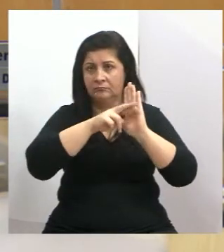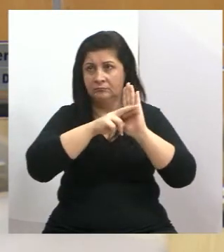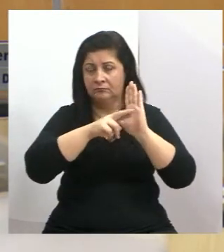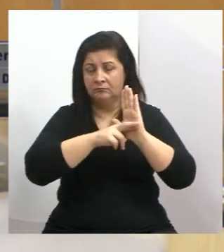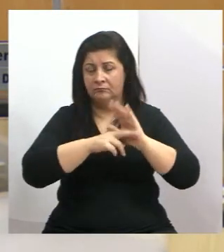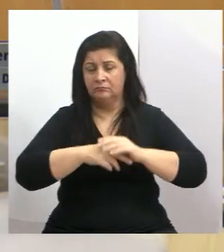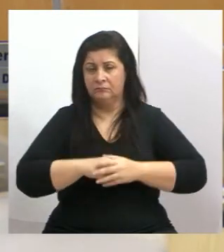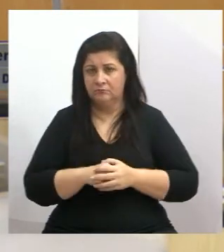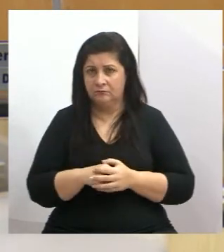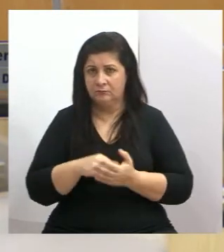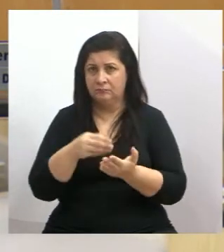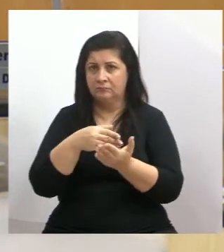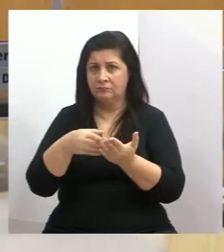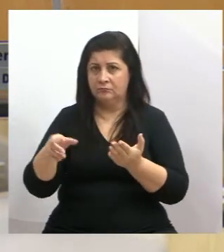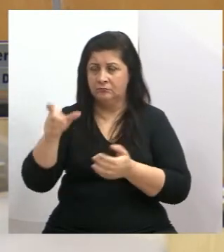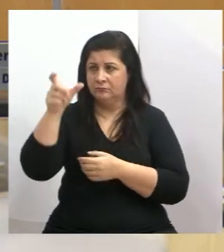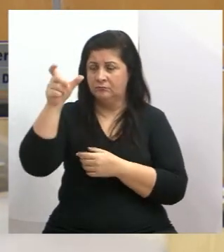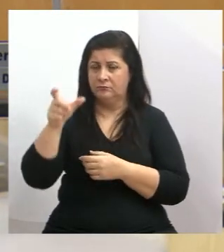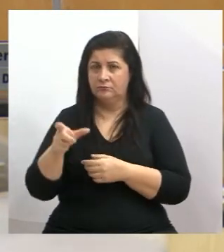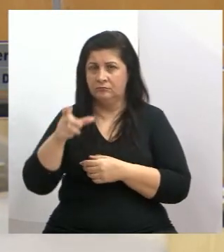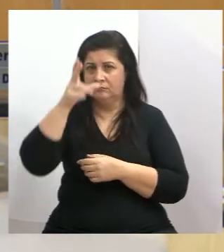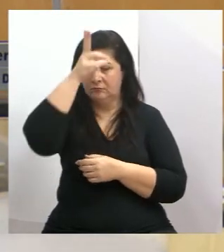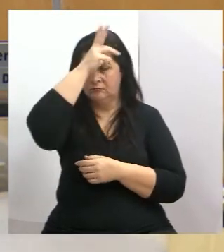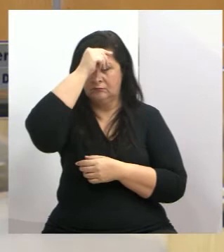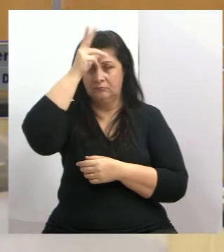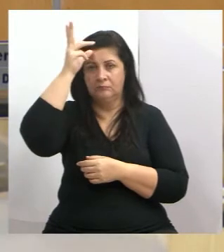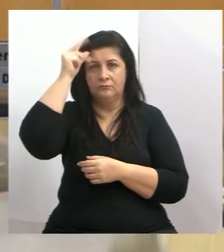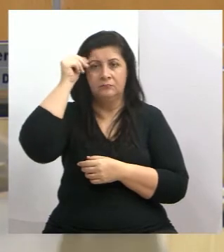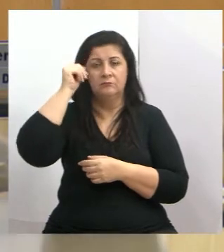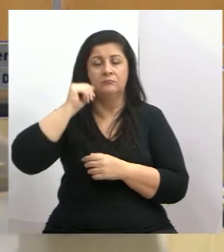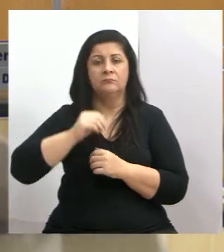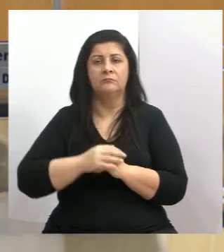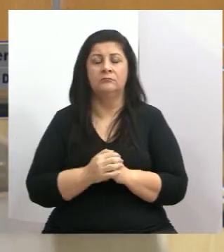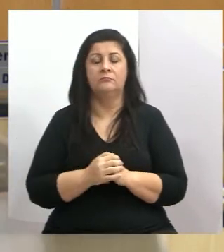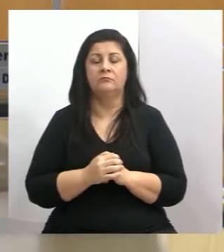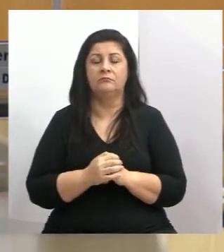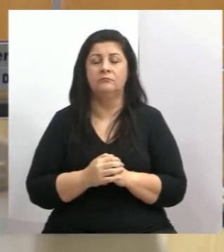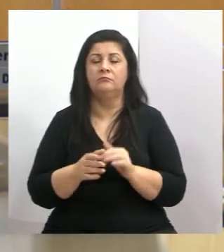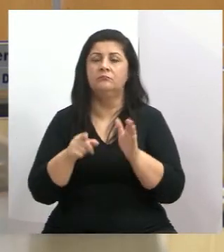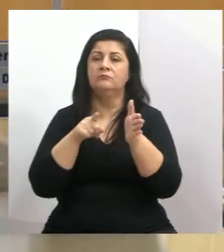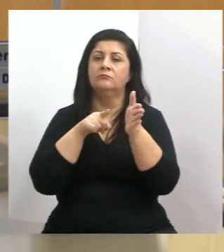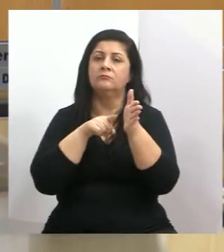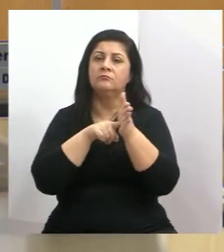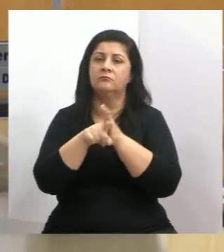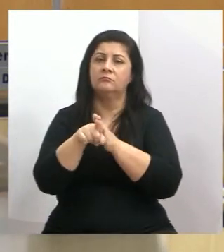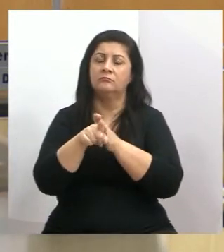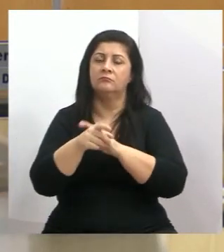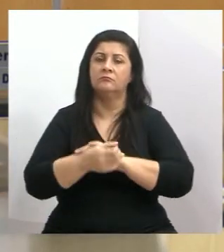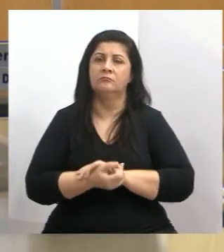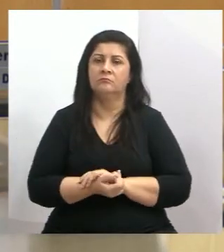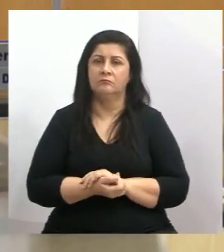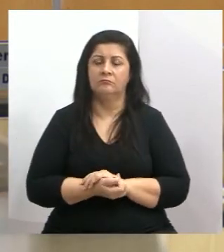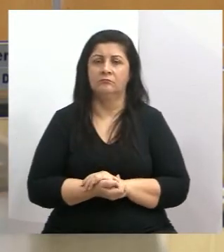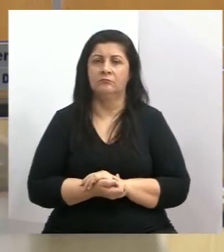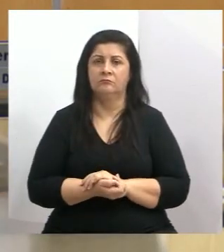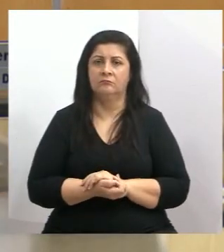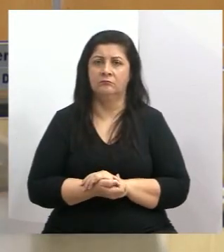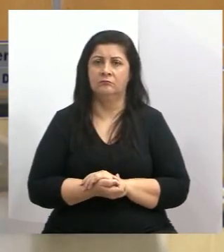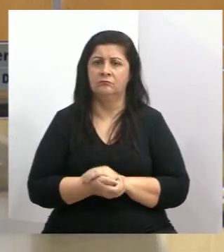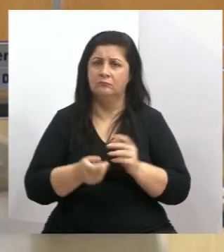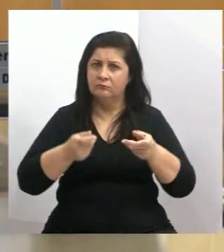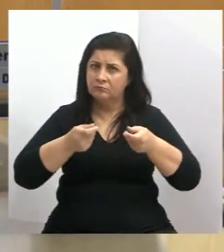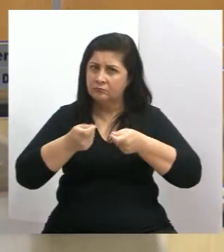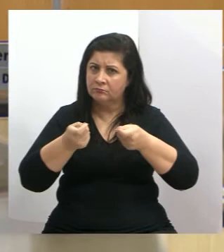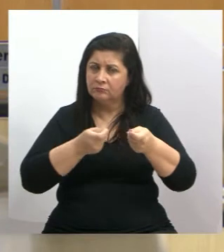que seja encaminhado ao Senhor Prefeito Municipal de Jacareí o seguinte pedido de informações a